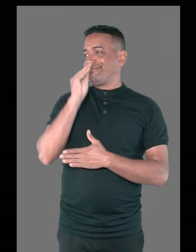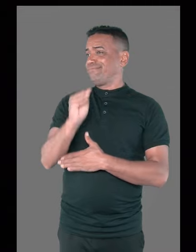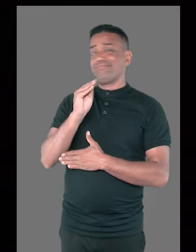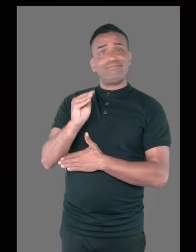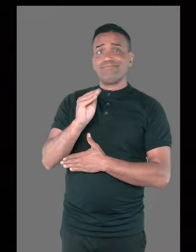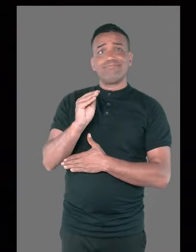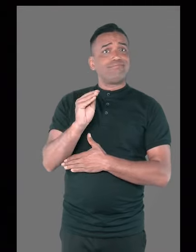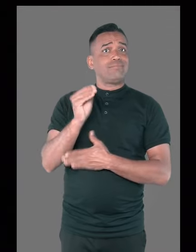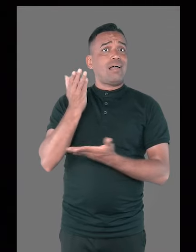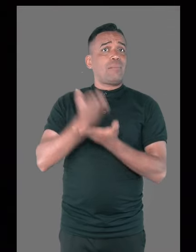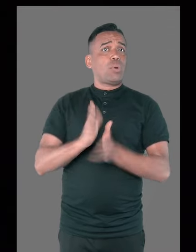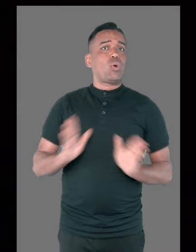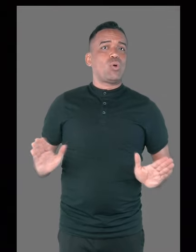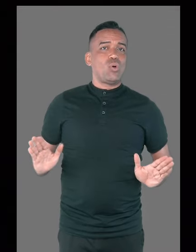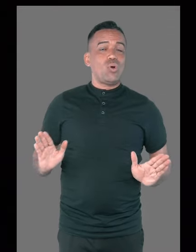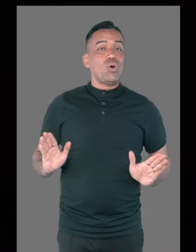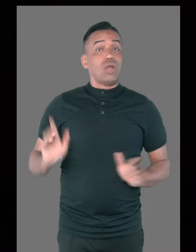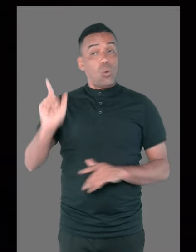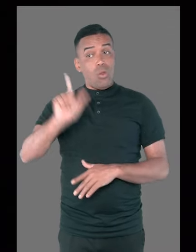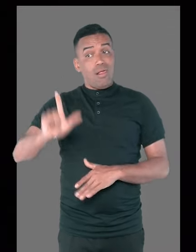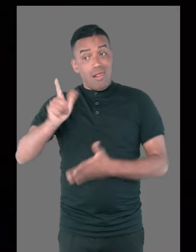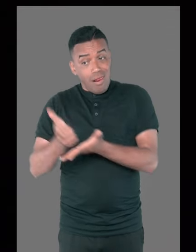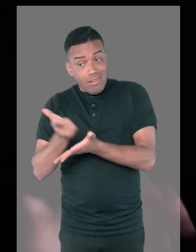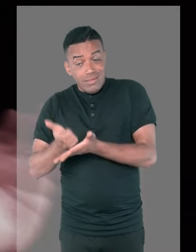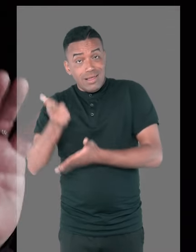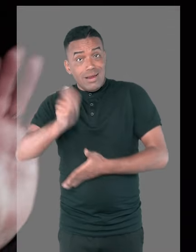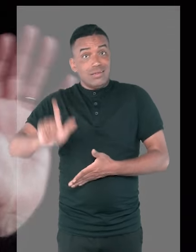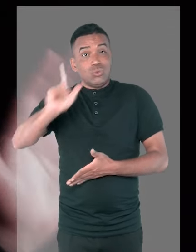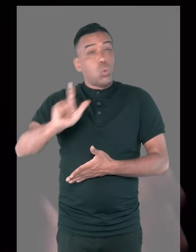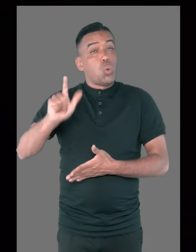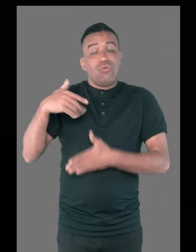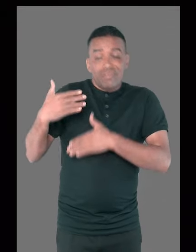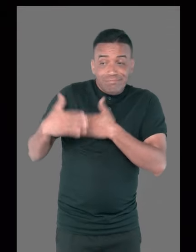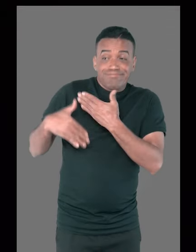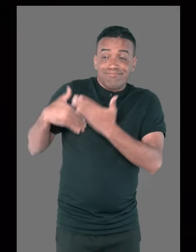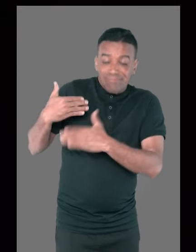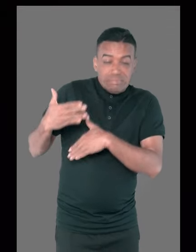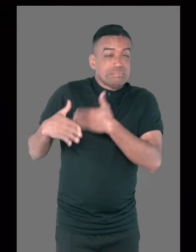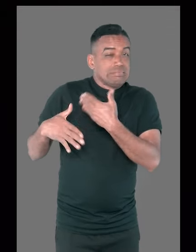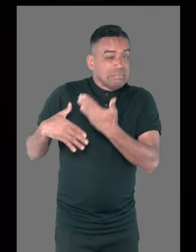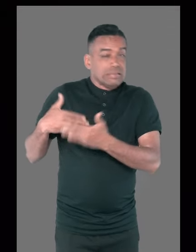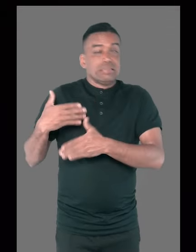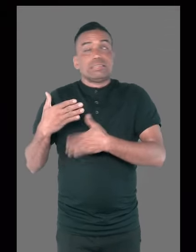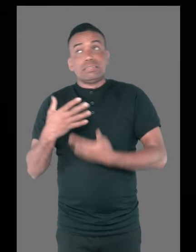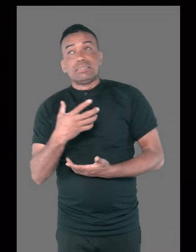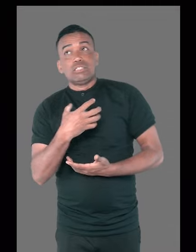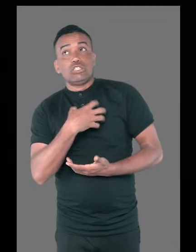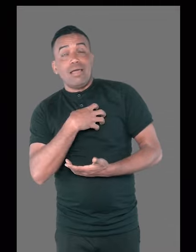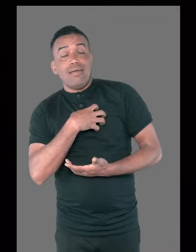existem. E a literatura ela vem sobrevivendo das formas mais